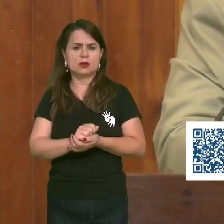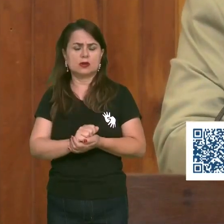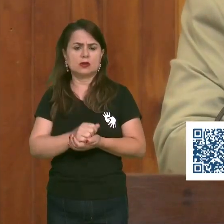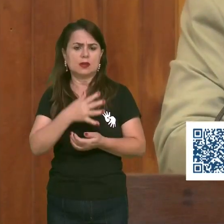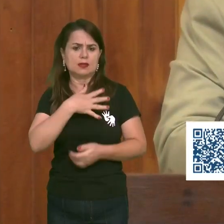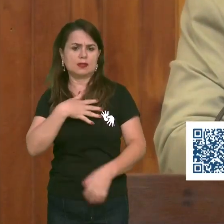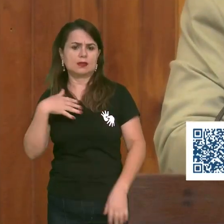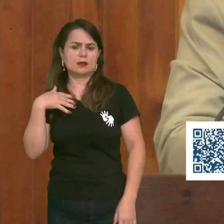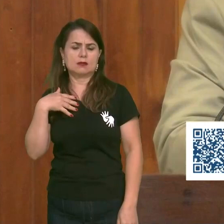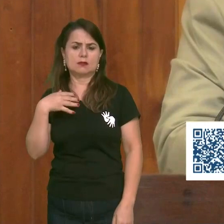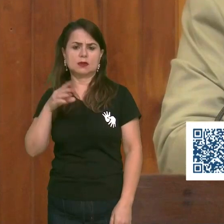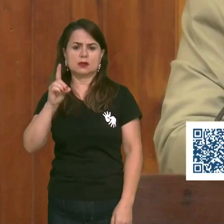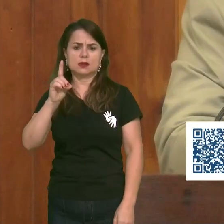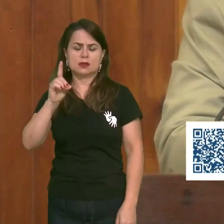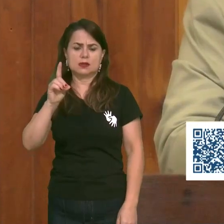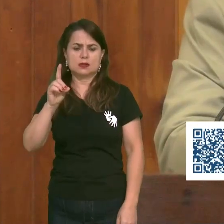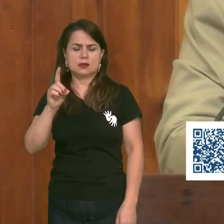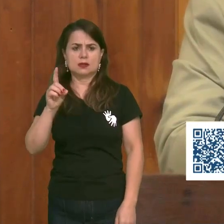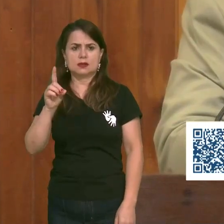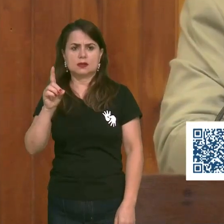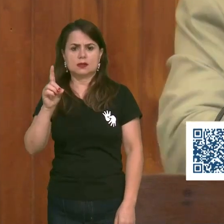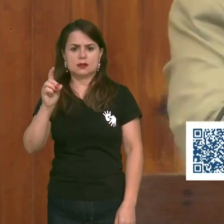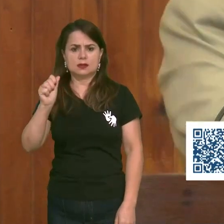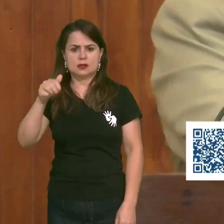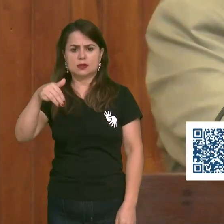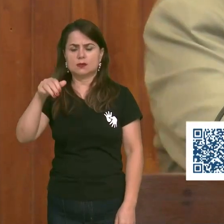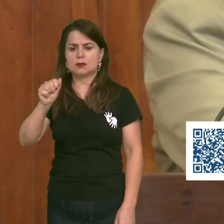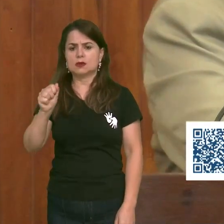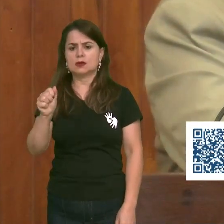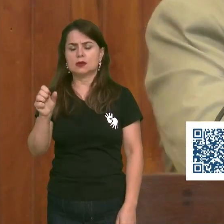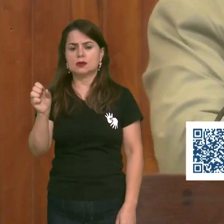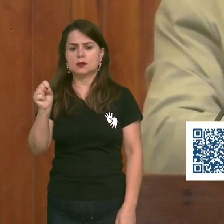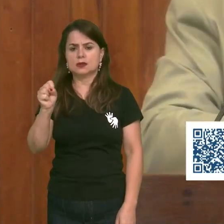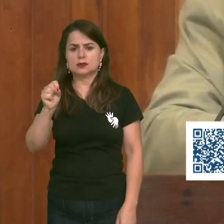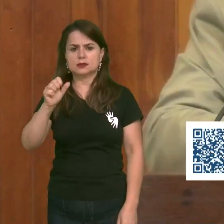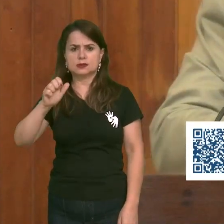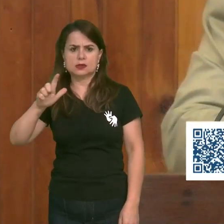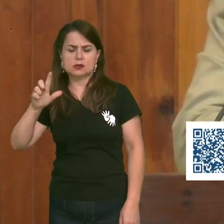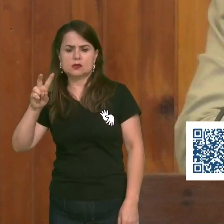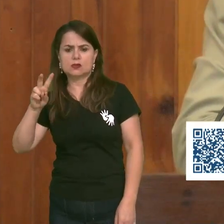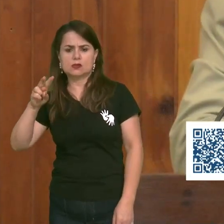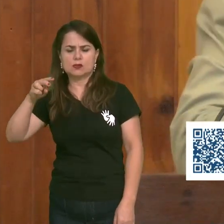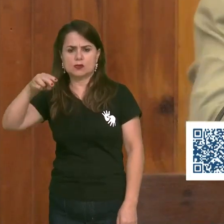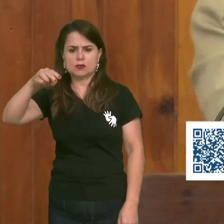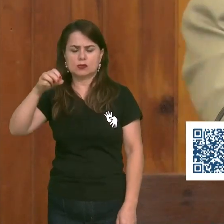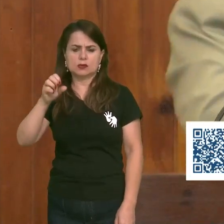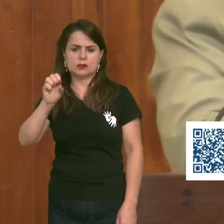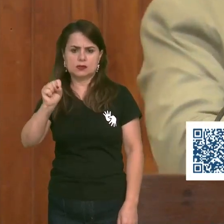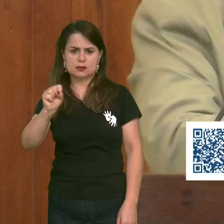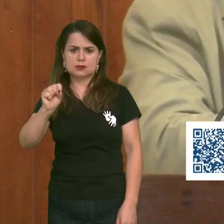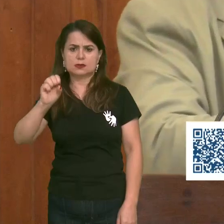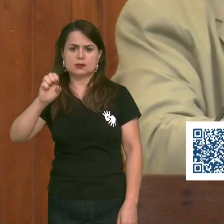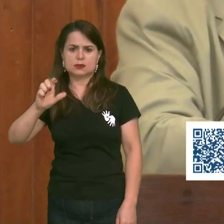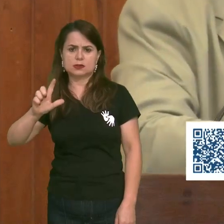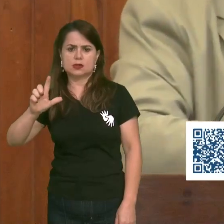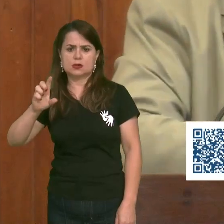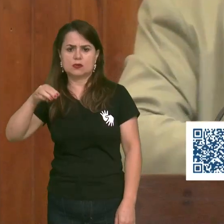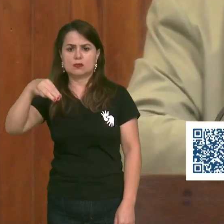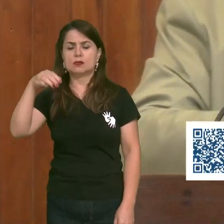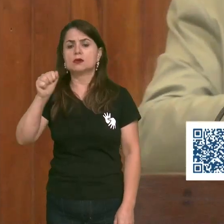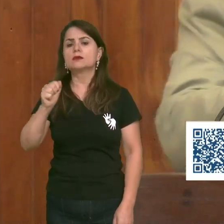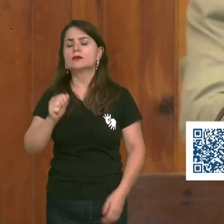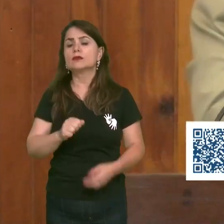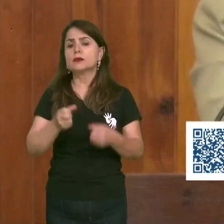é parceiro em todas as campanhas do agasalho vacinação eventos